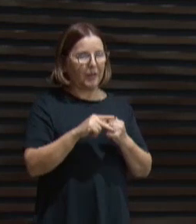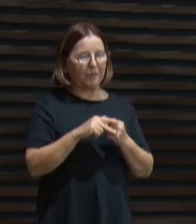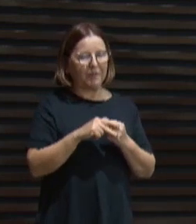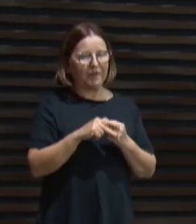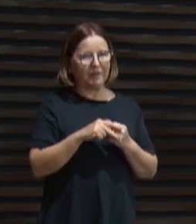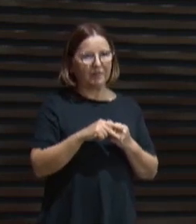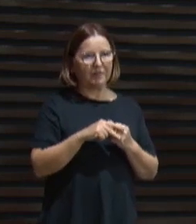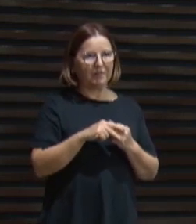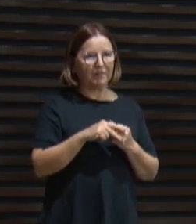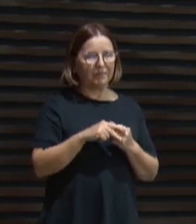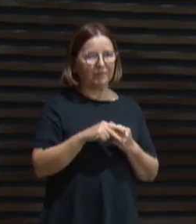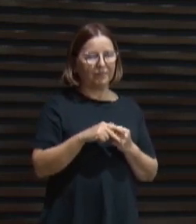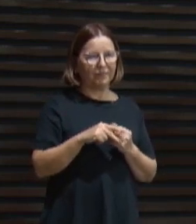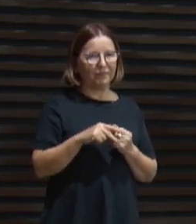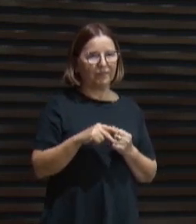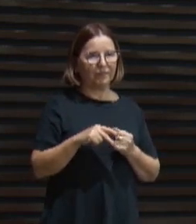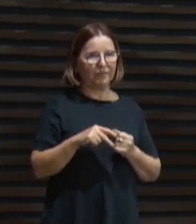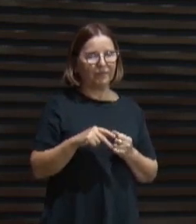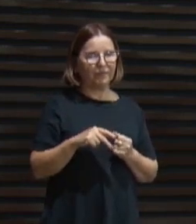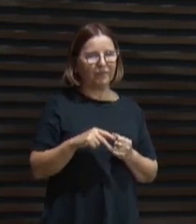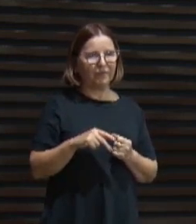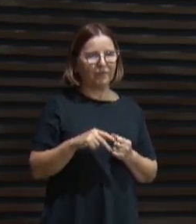ou Kefas